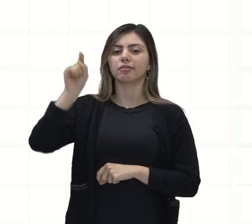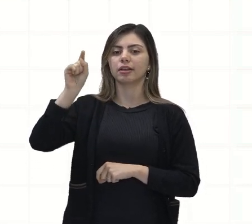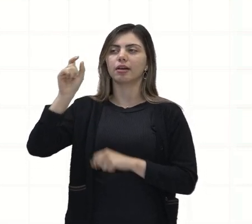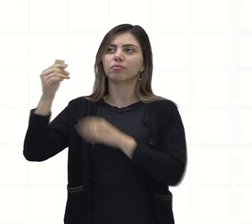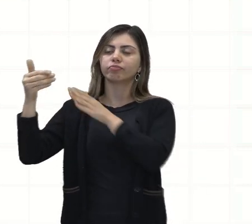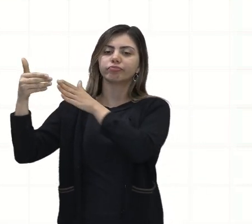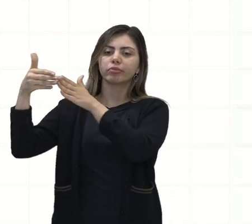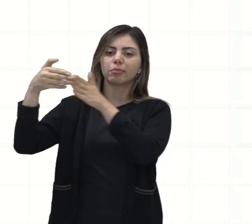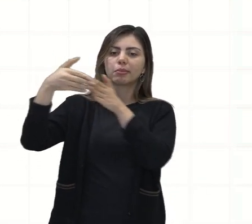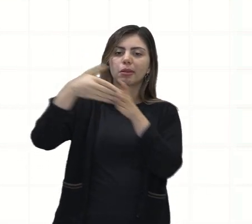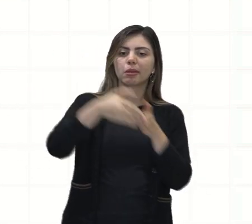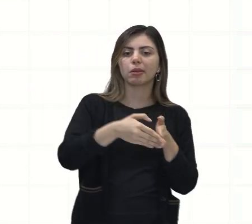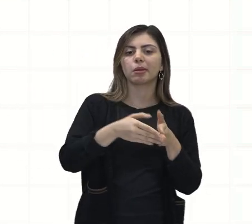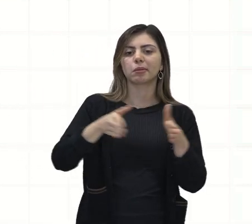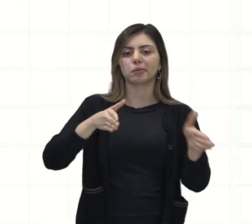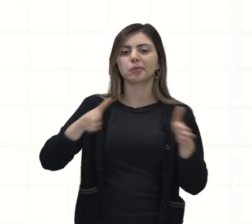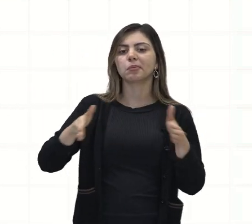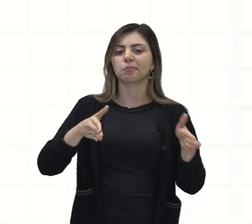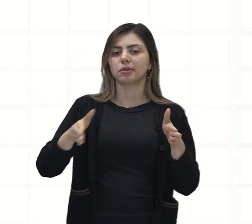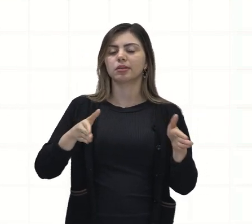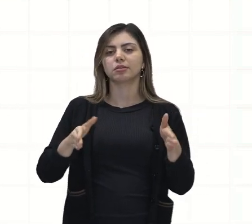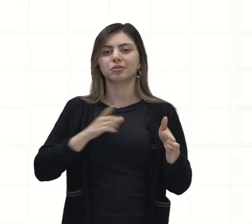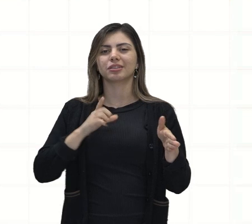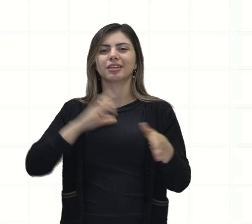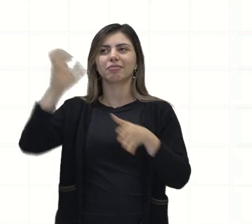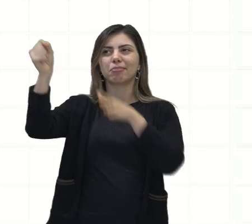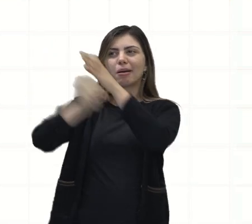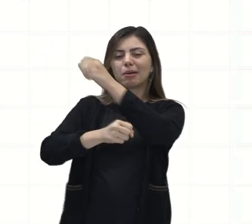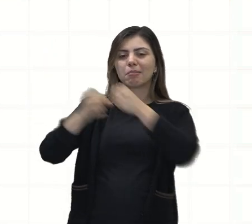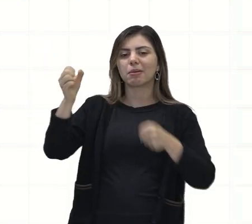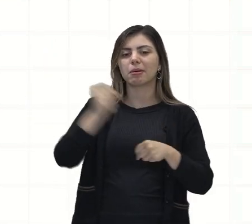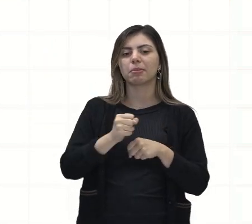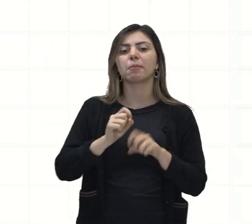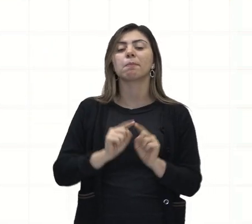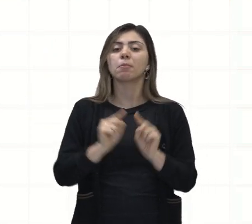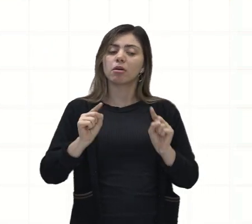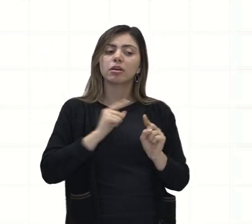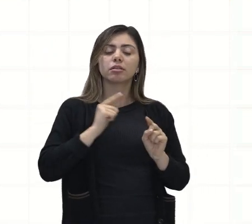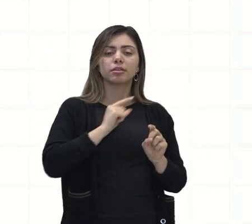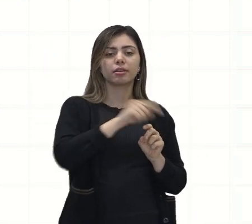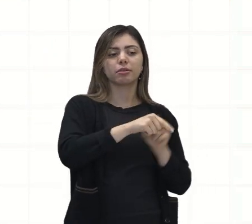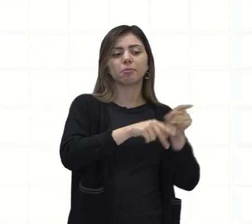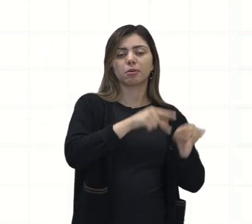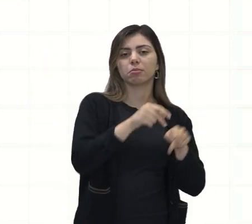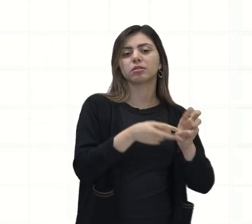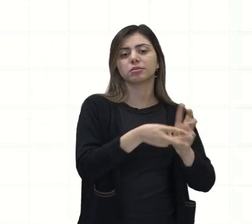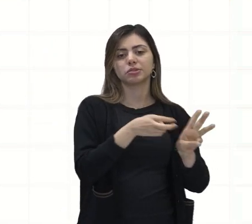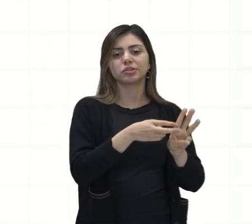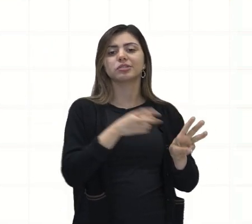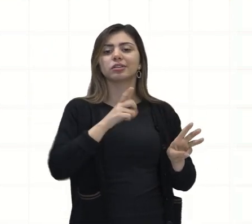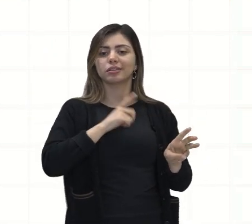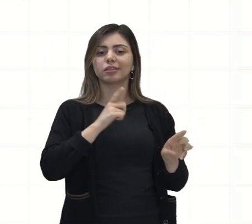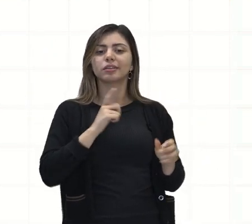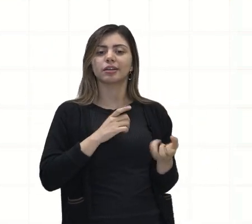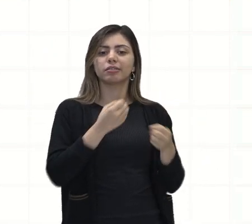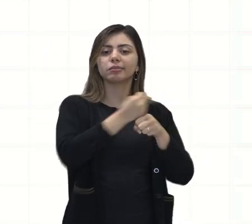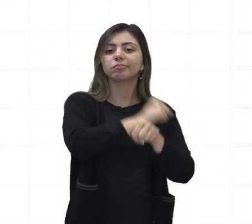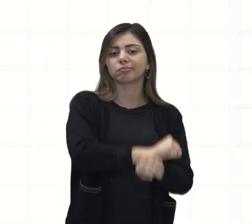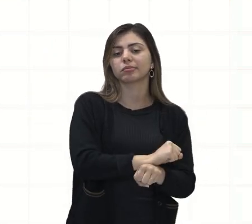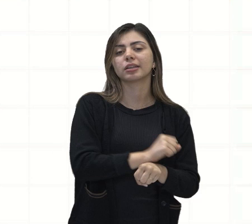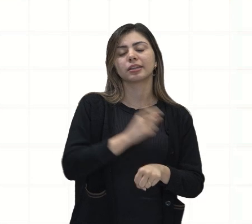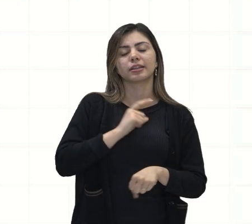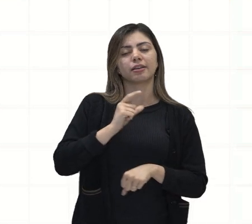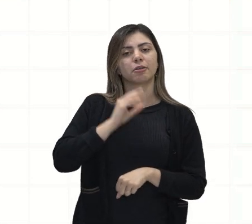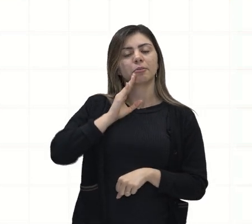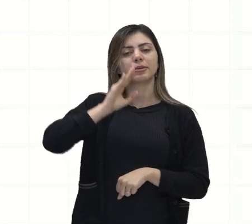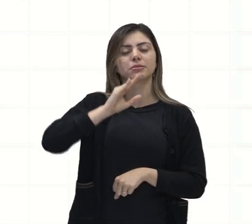durante o período do tráfico, a escravidão indígena também desempenhou um papel